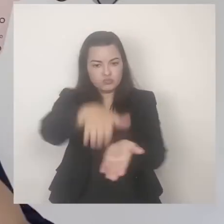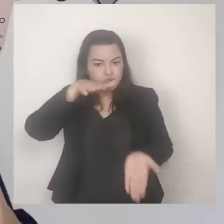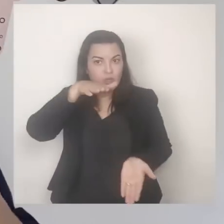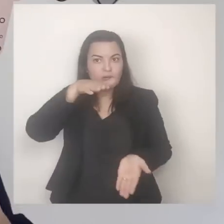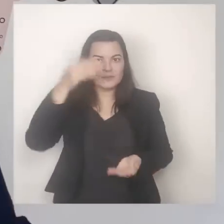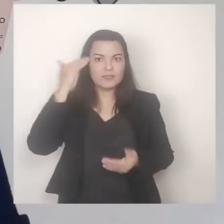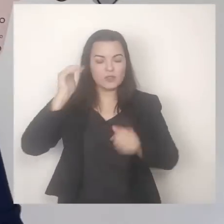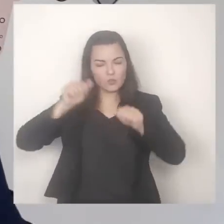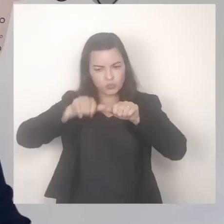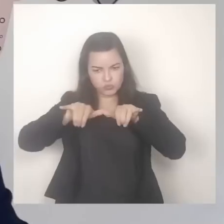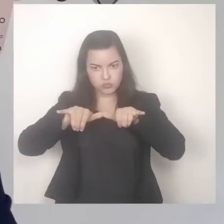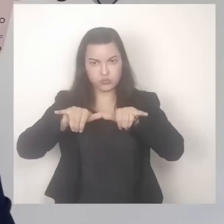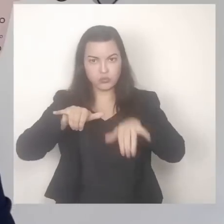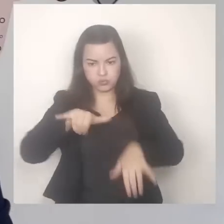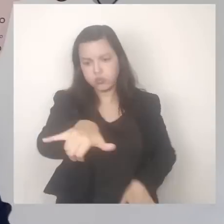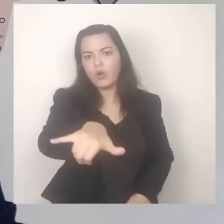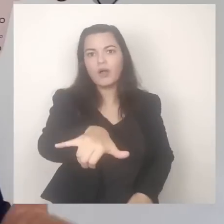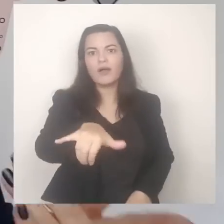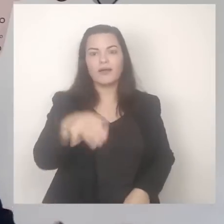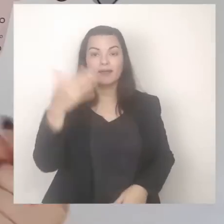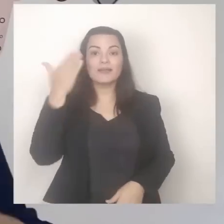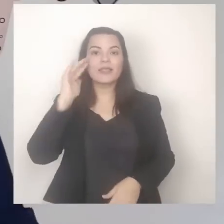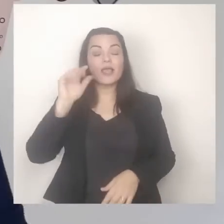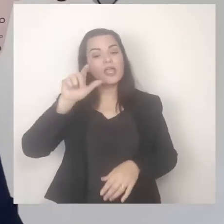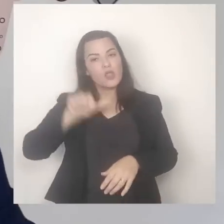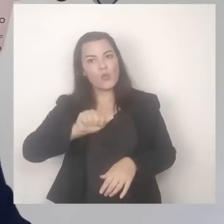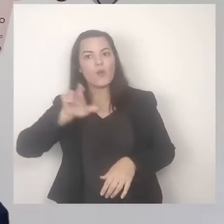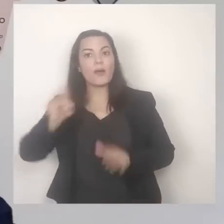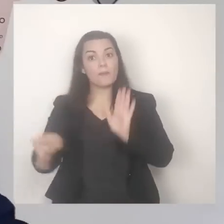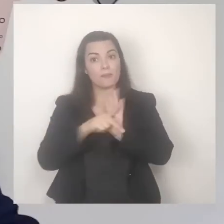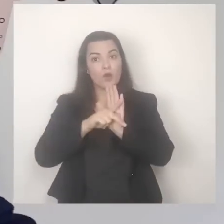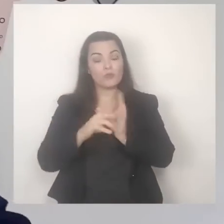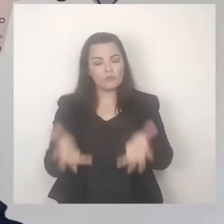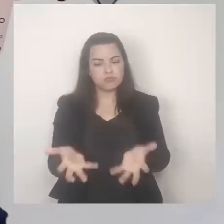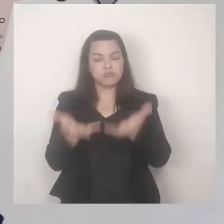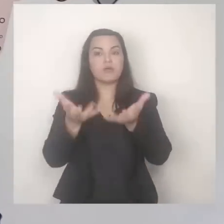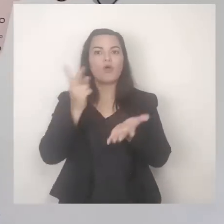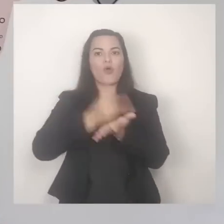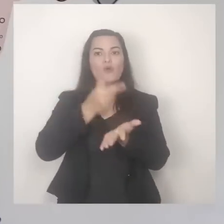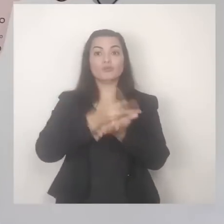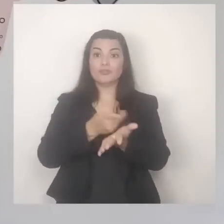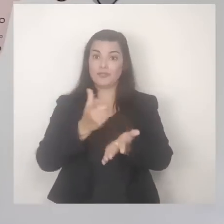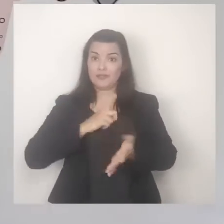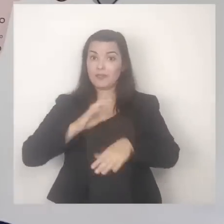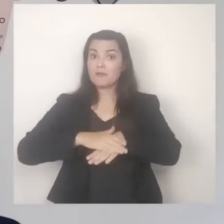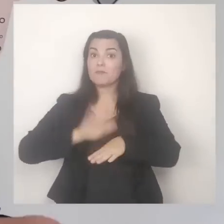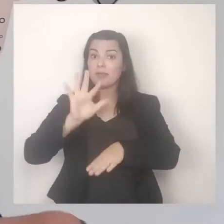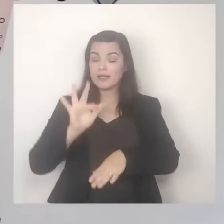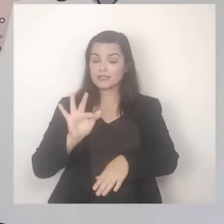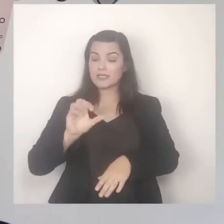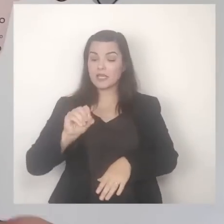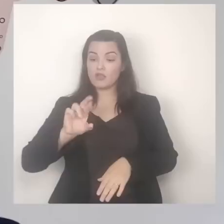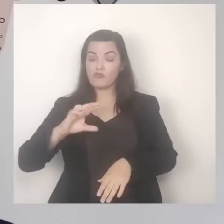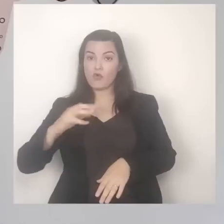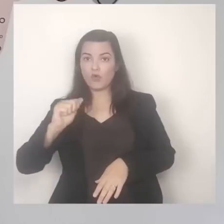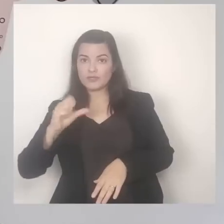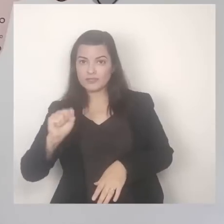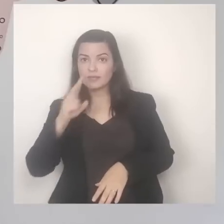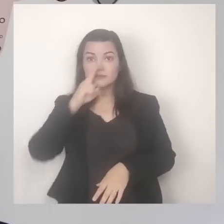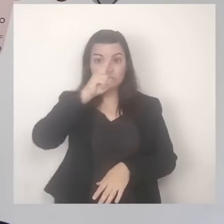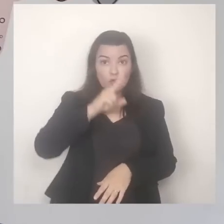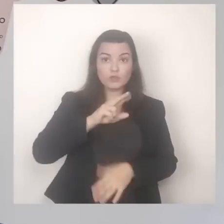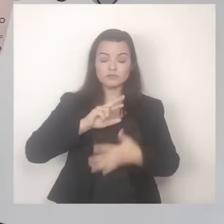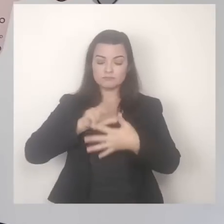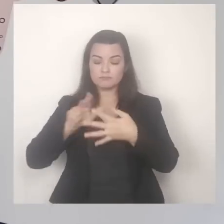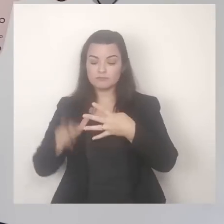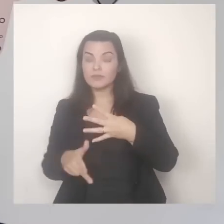ar conseguir sustentar ele no ar. Temos ainda outras forças aí